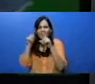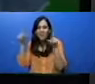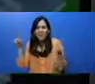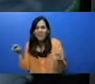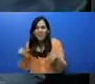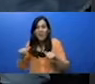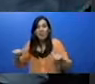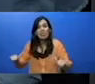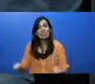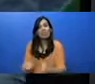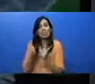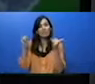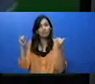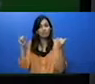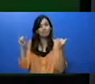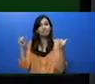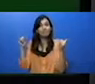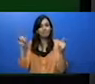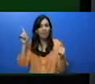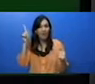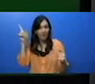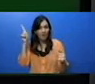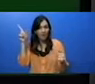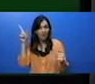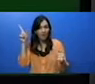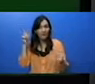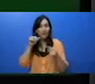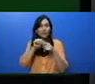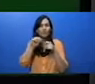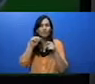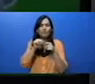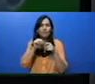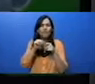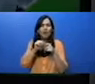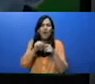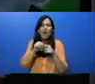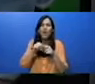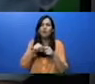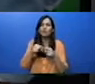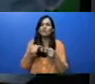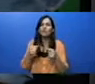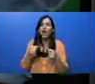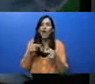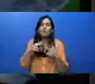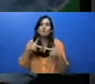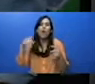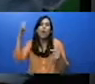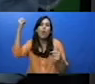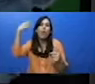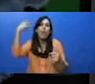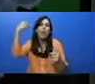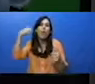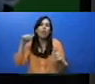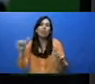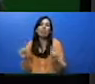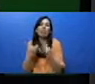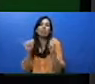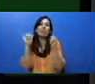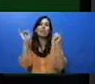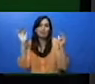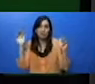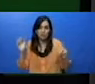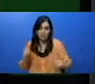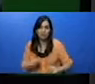elétrica. E isso, crianças, afeta muito. A construção dessas usinas afeta muito a flora e